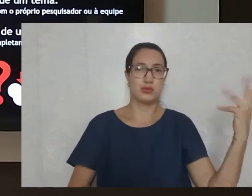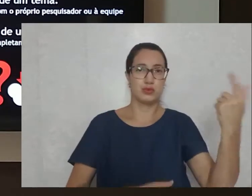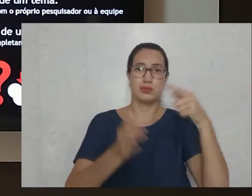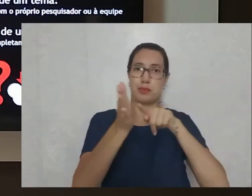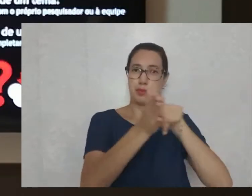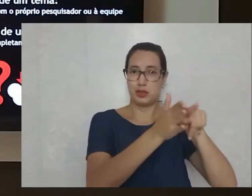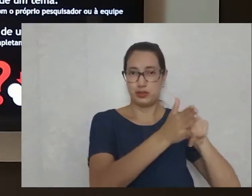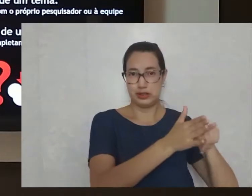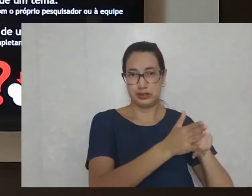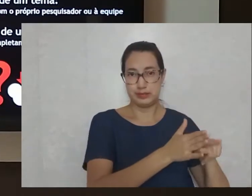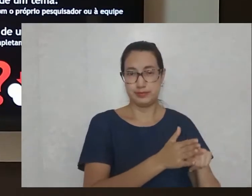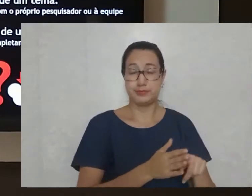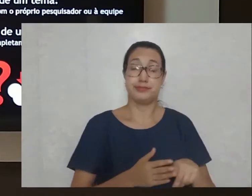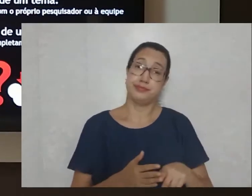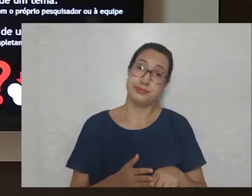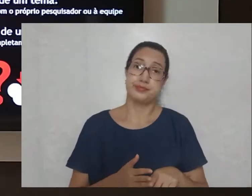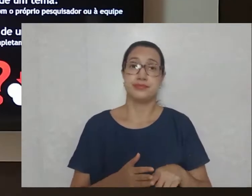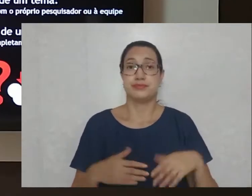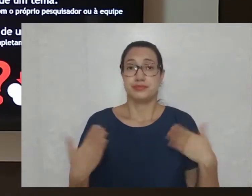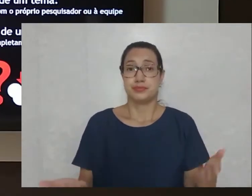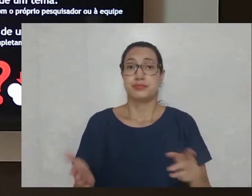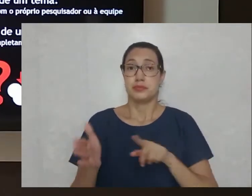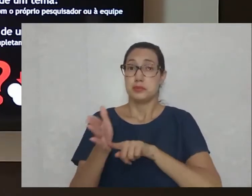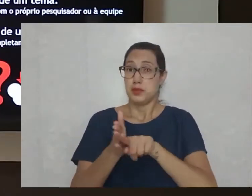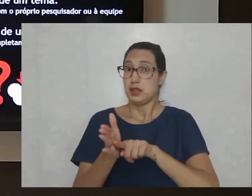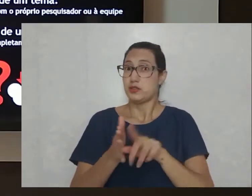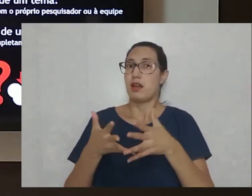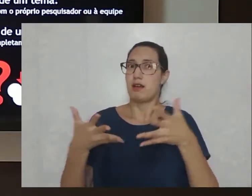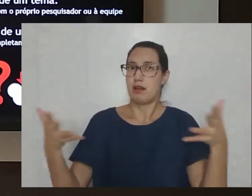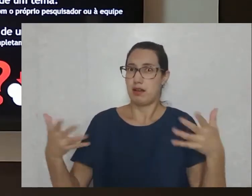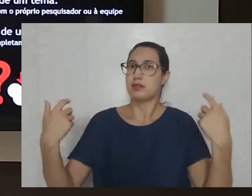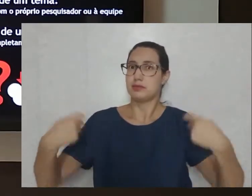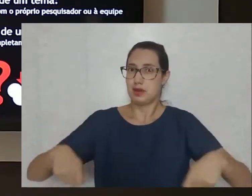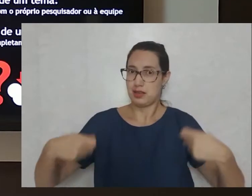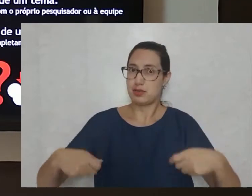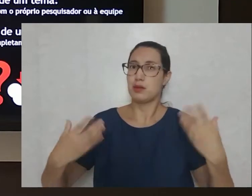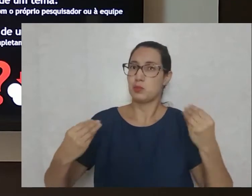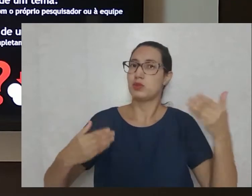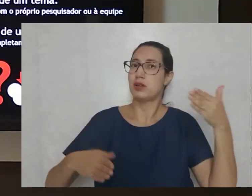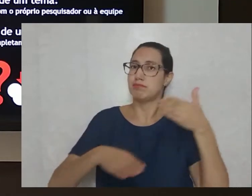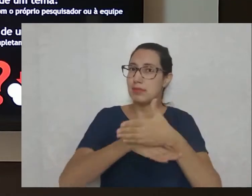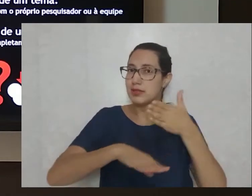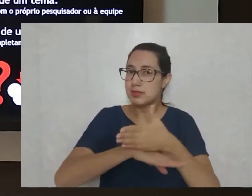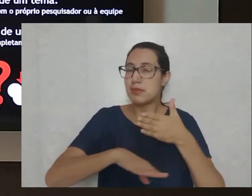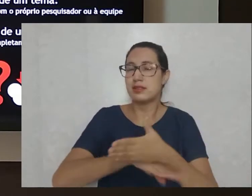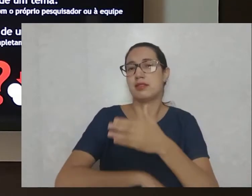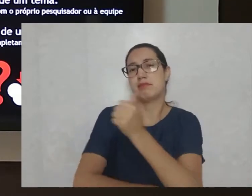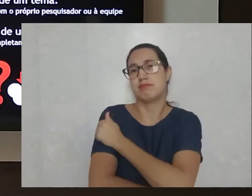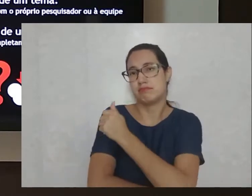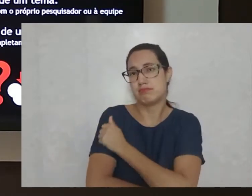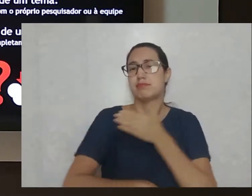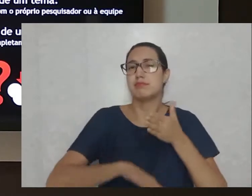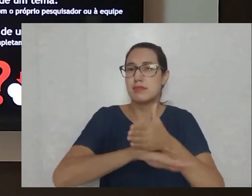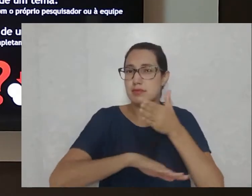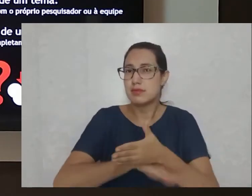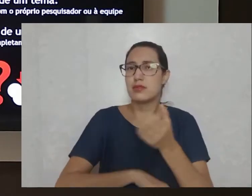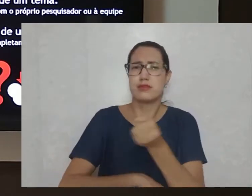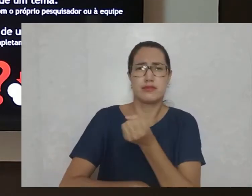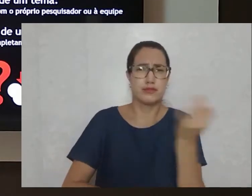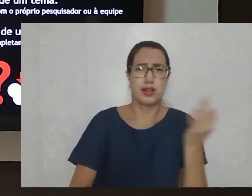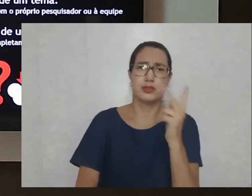envolvem normalmente vários pesquisadores, vários professores, vários alunos, e aí normalmente vocês podem ter como fator interno justamente esse conjunto,